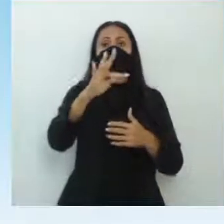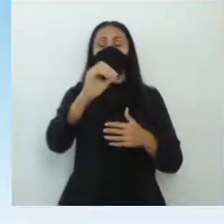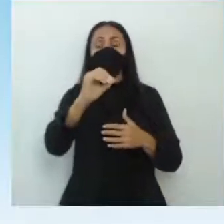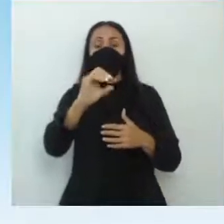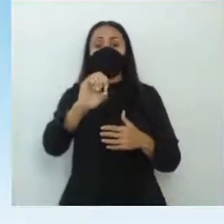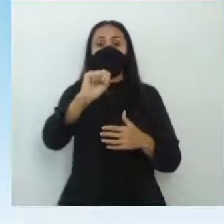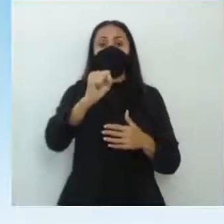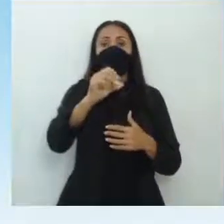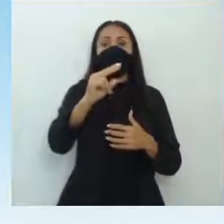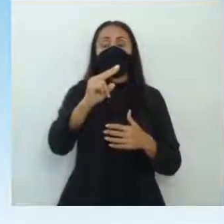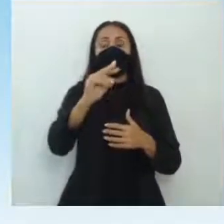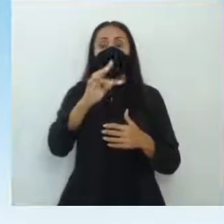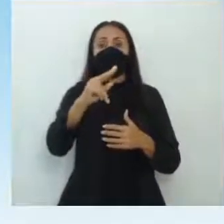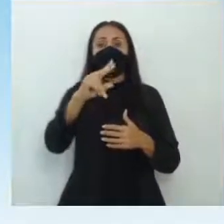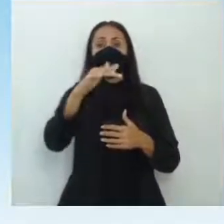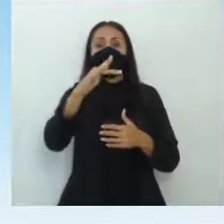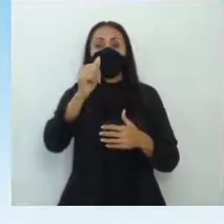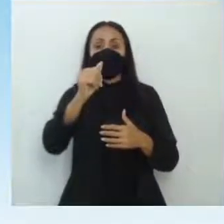não existisse,